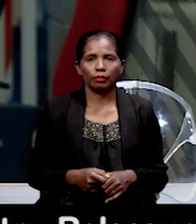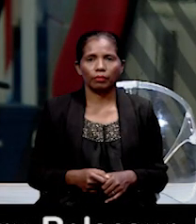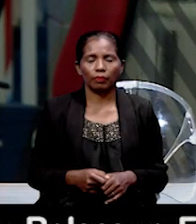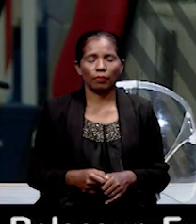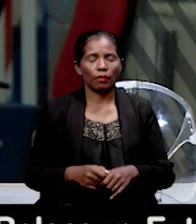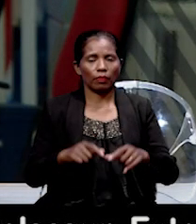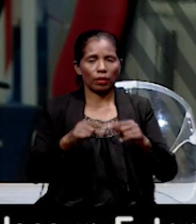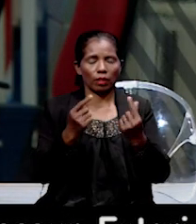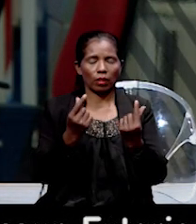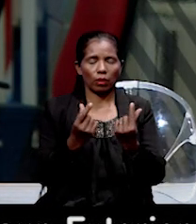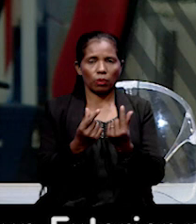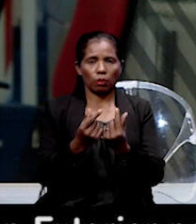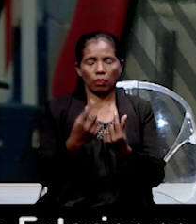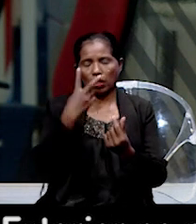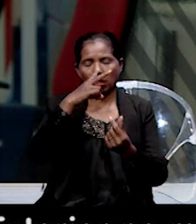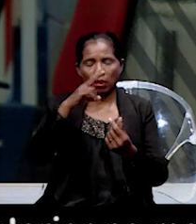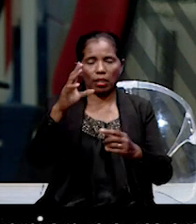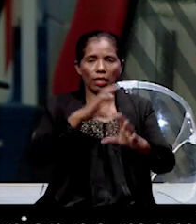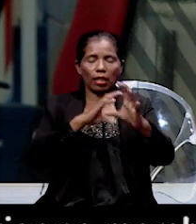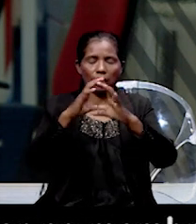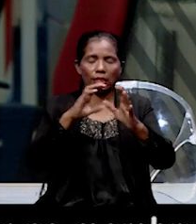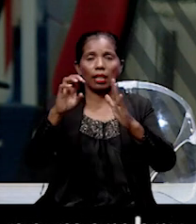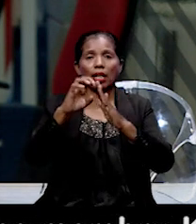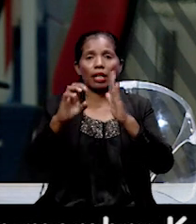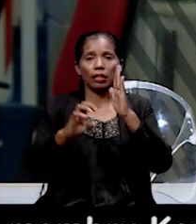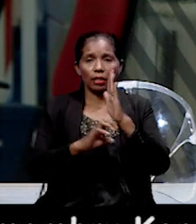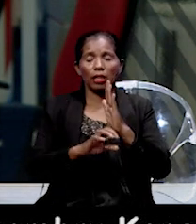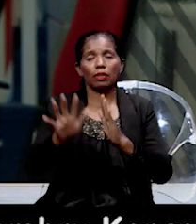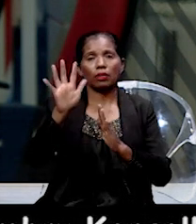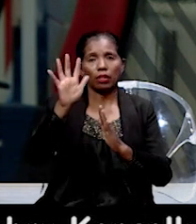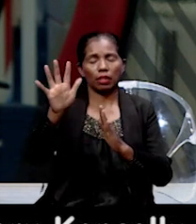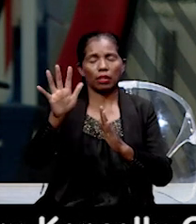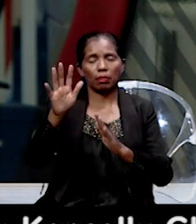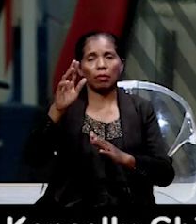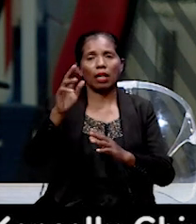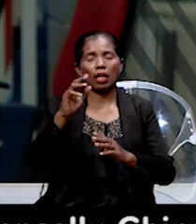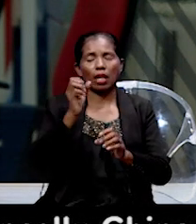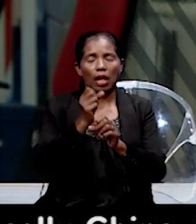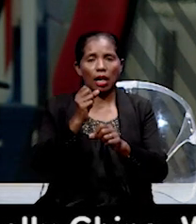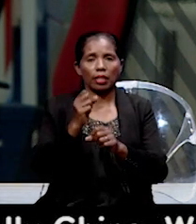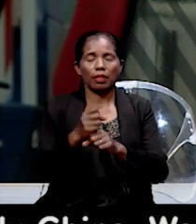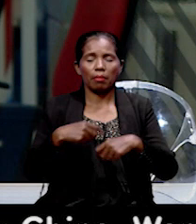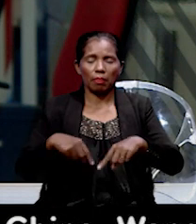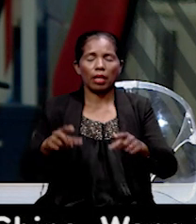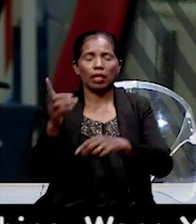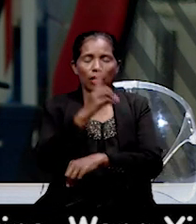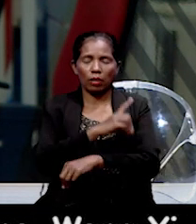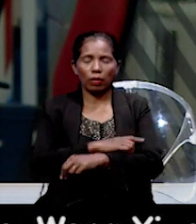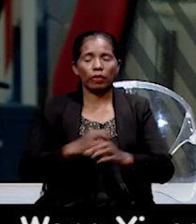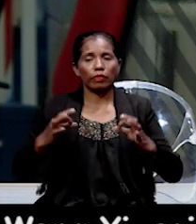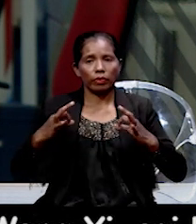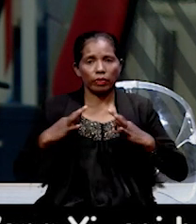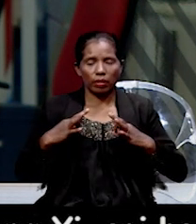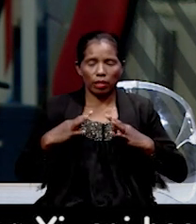Equipa conjunta identifica carreta estado 5 nebe circula e haloron finado, mai bela e a carta